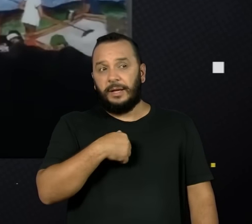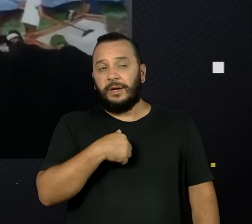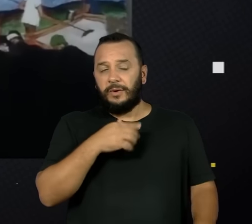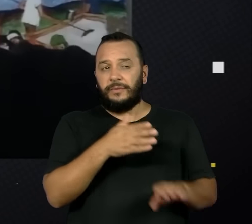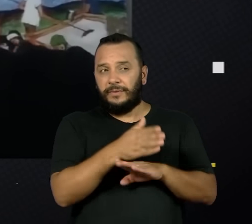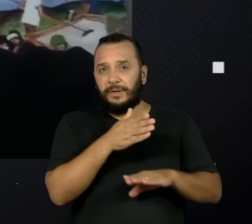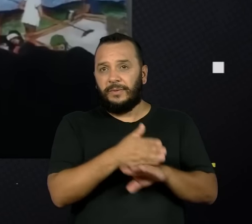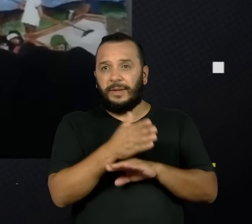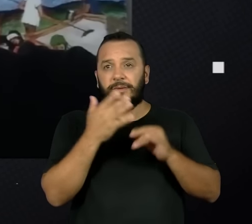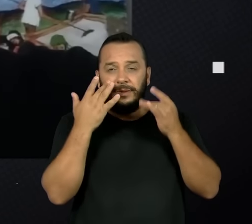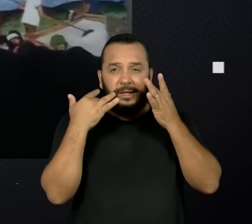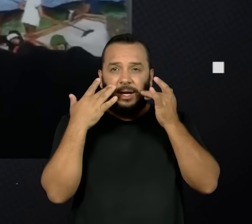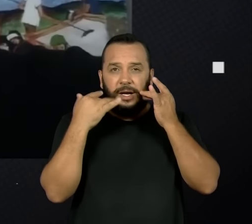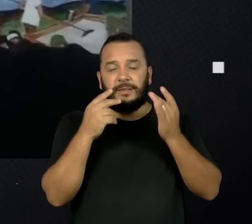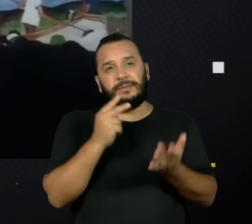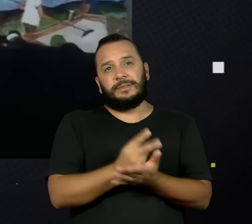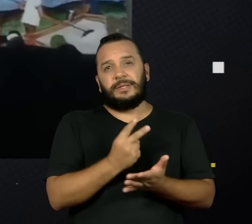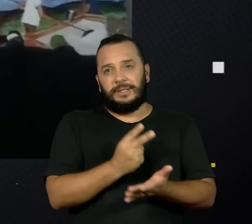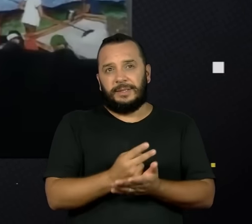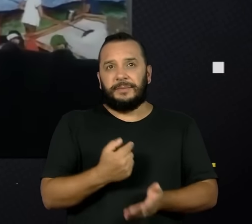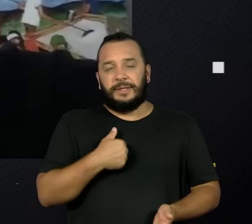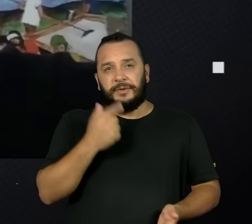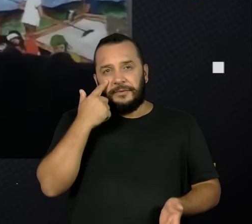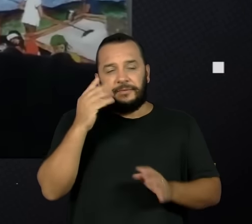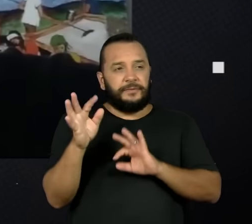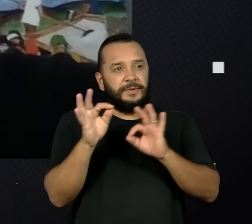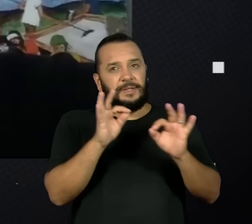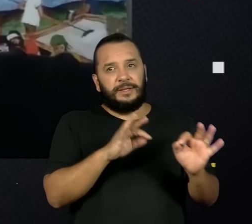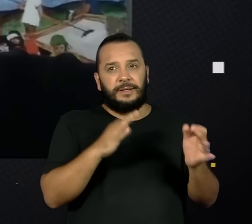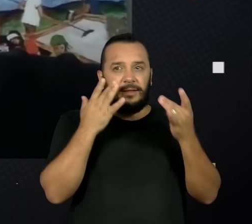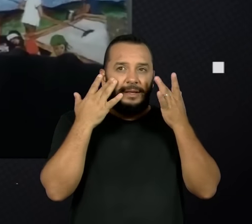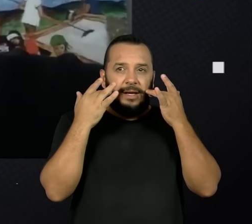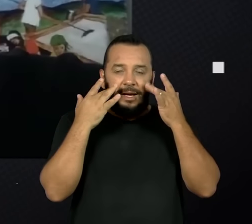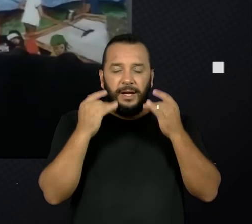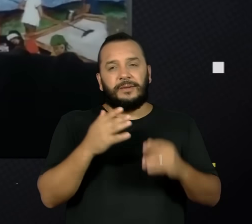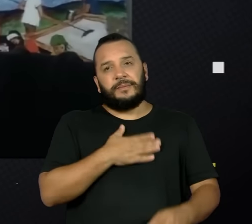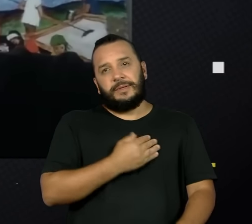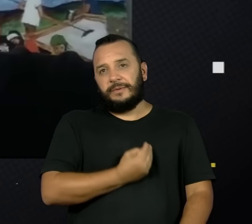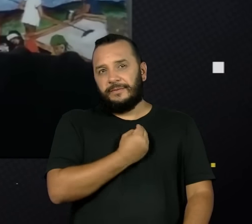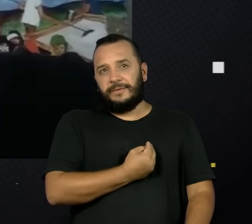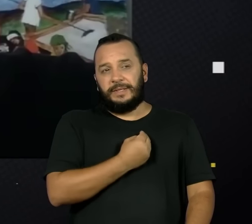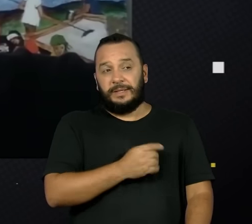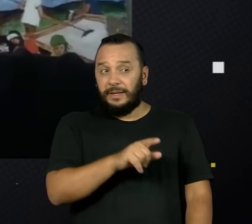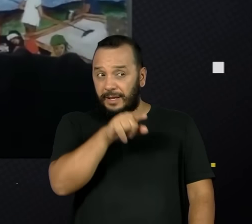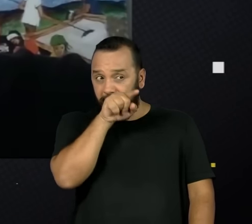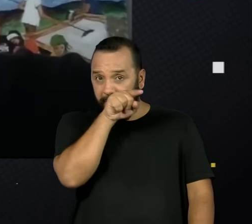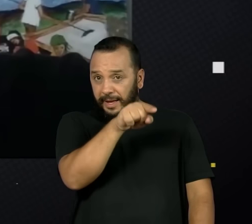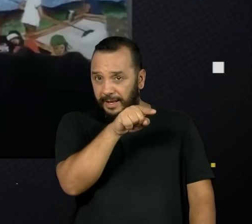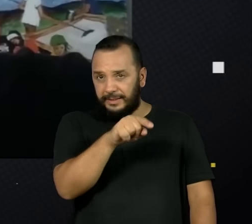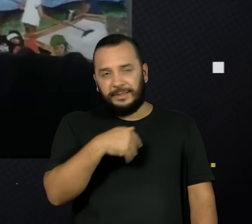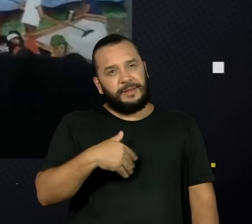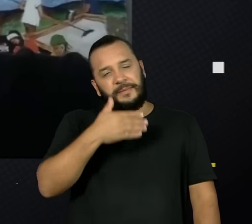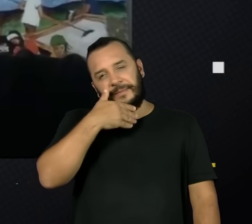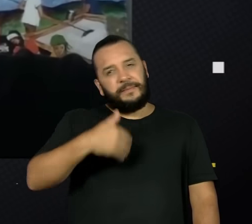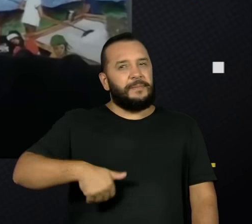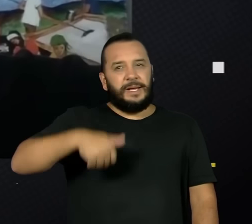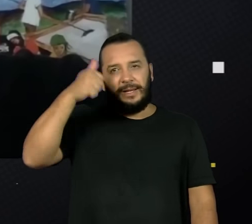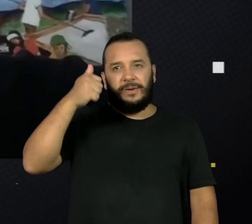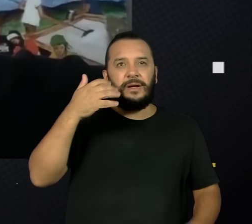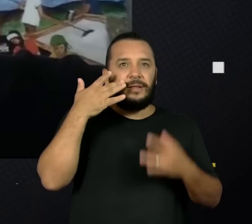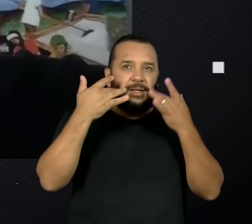frequentador de teatro eu vi muito teatro na minha vida e essa foi a melhor peça que